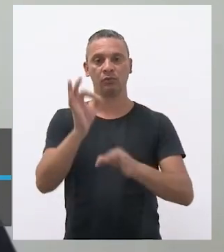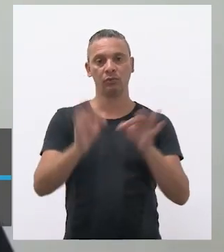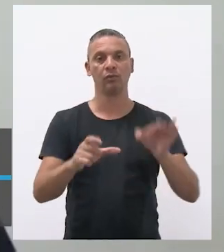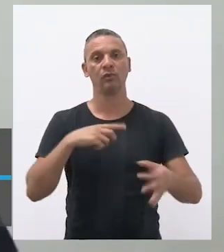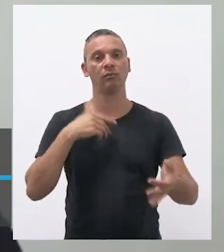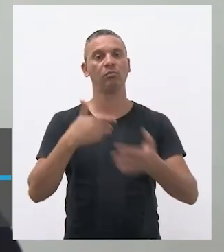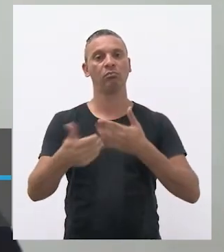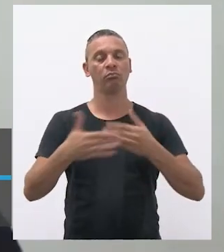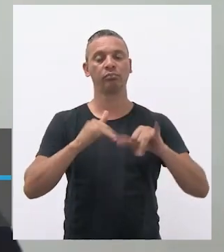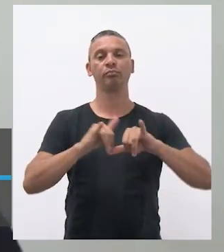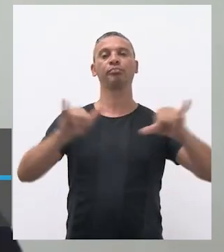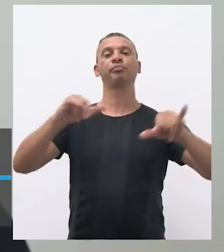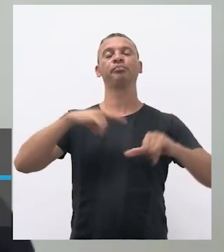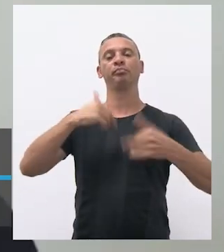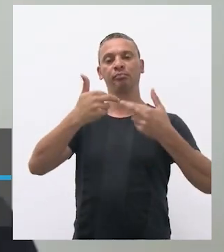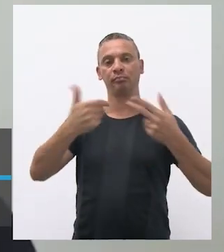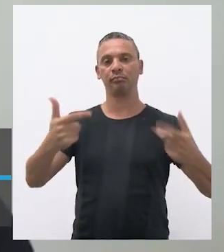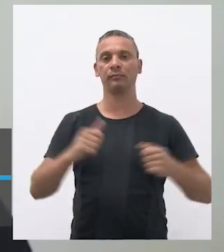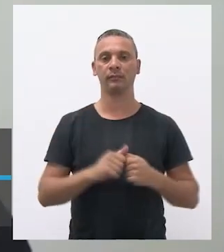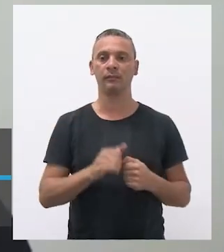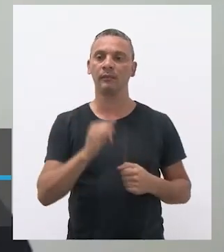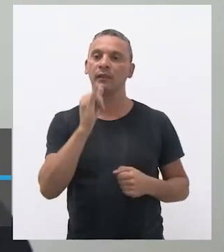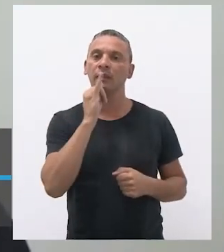lembrar aqui,